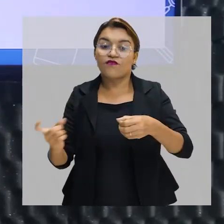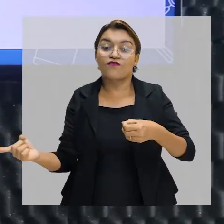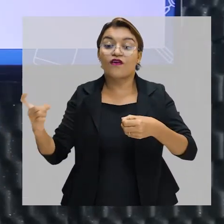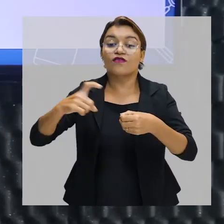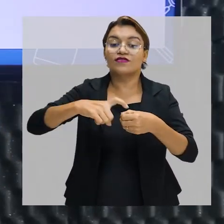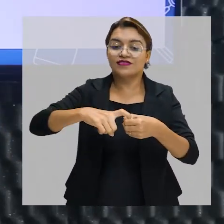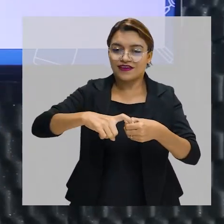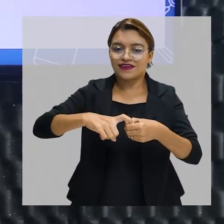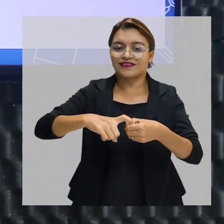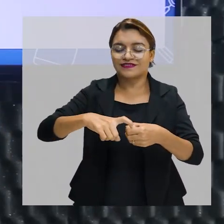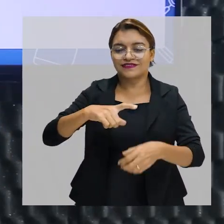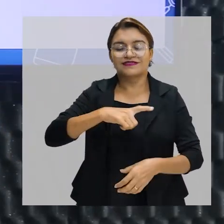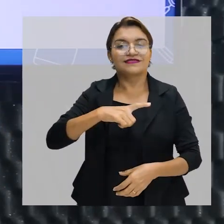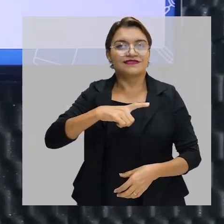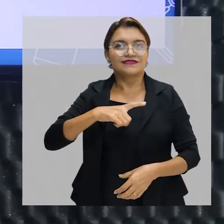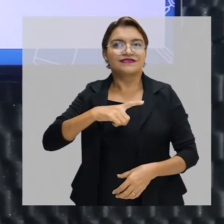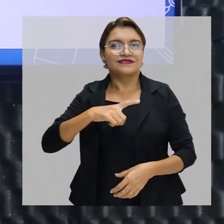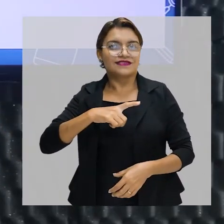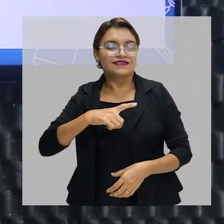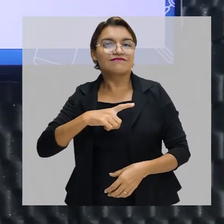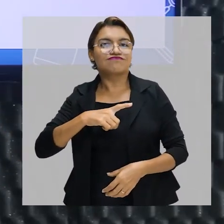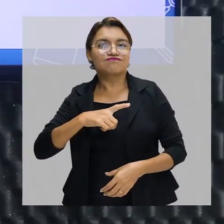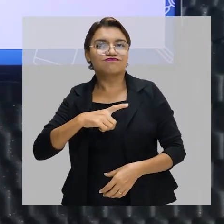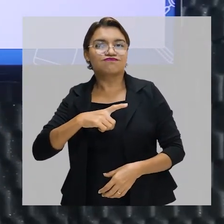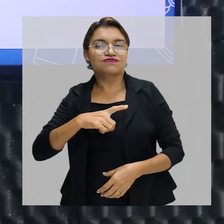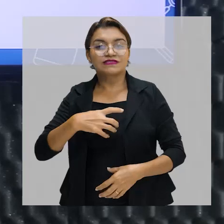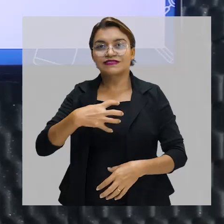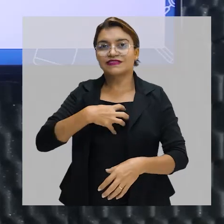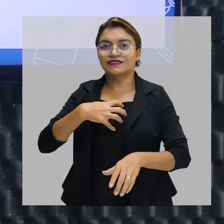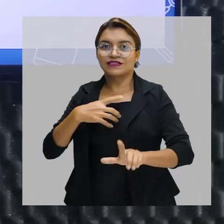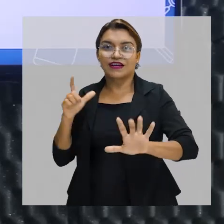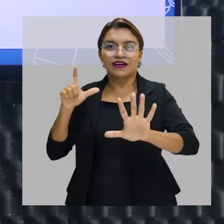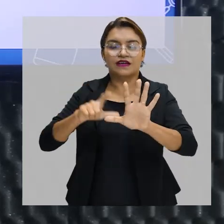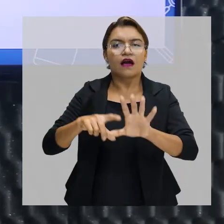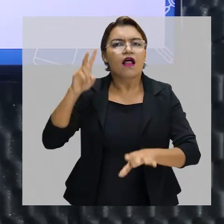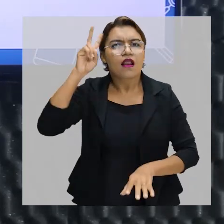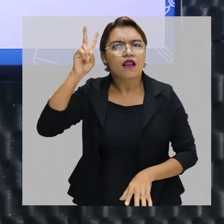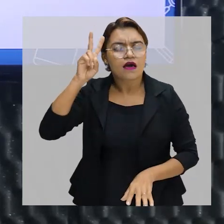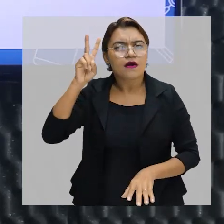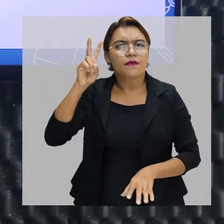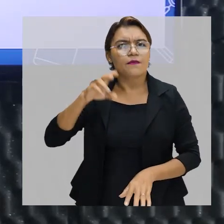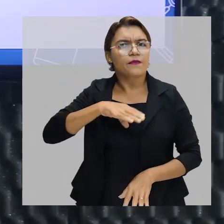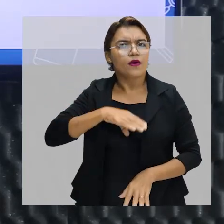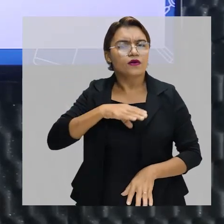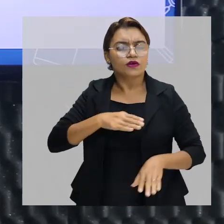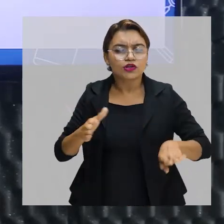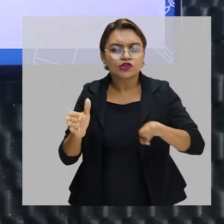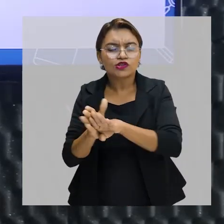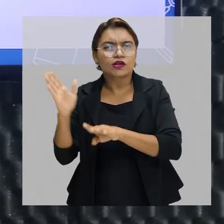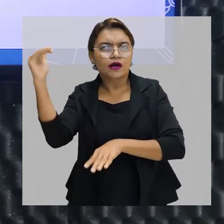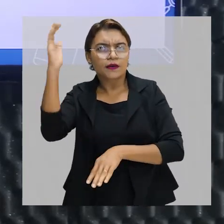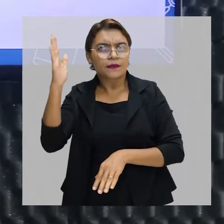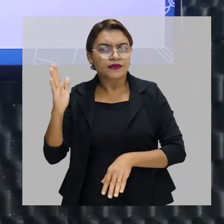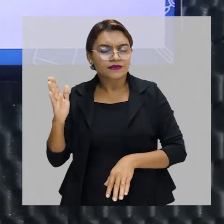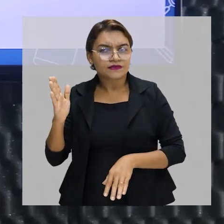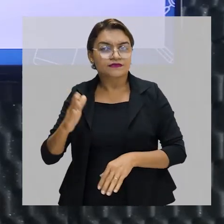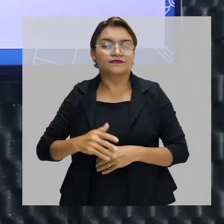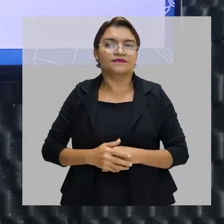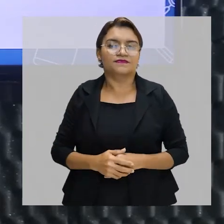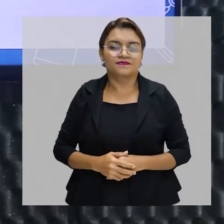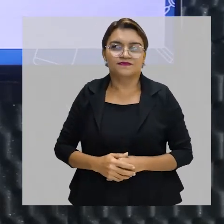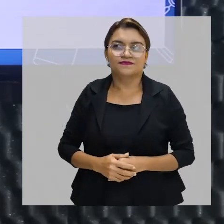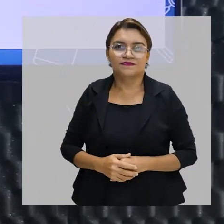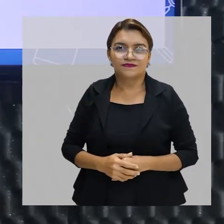angolanidade. Olha que legal. Lembram quando os portugueses chegaram ao Brasil? Aliás, quando